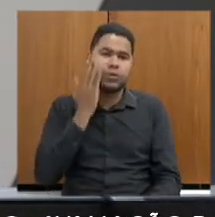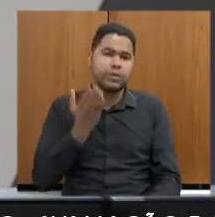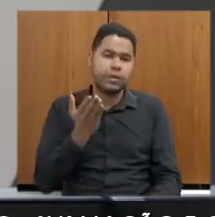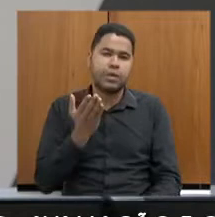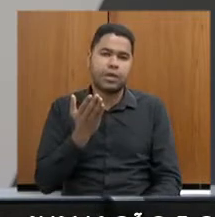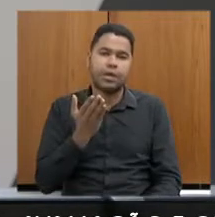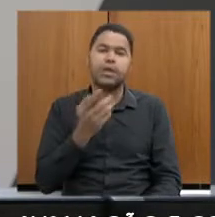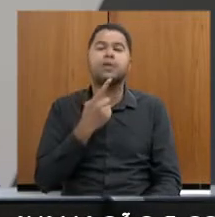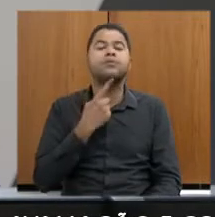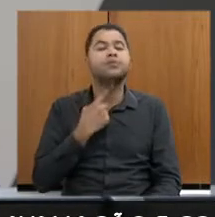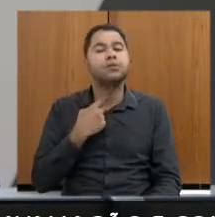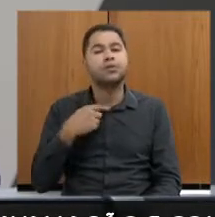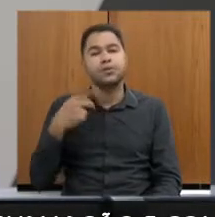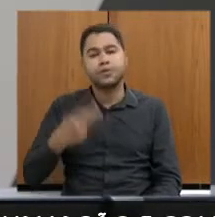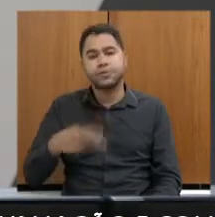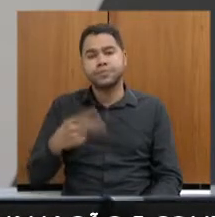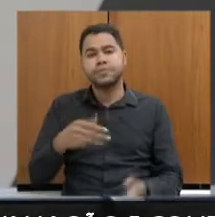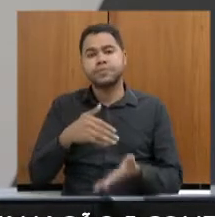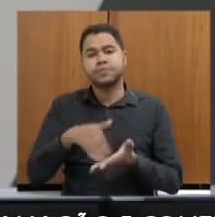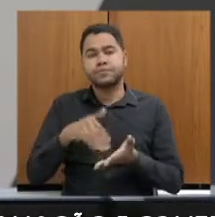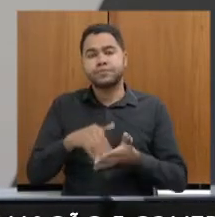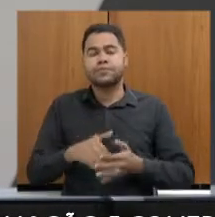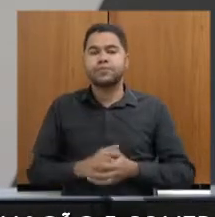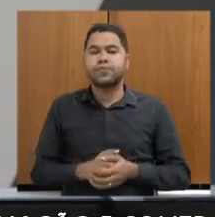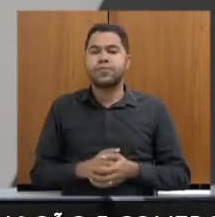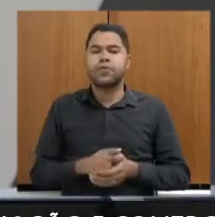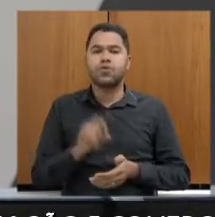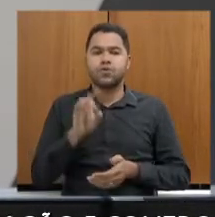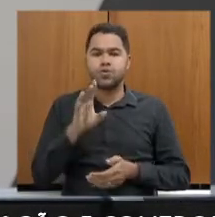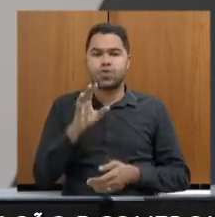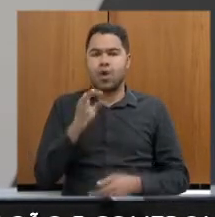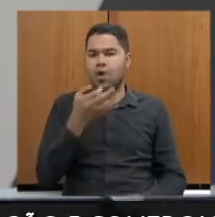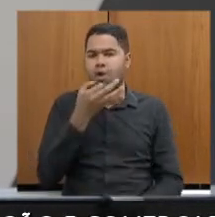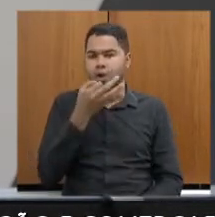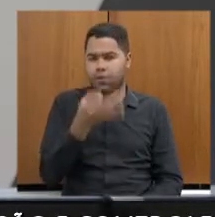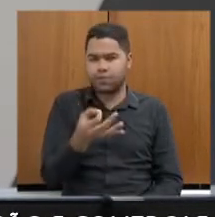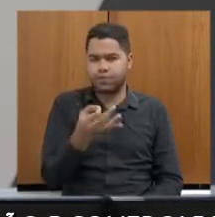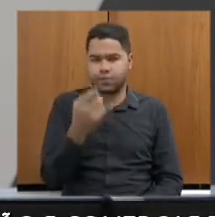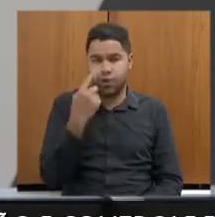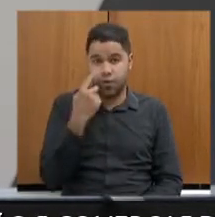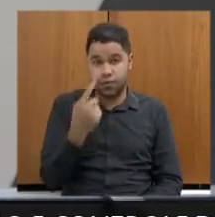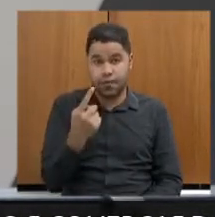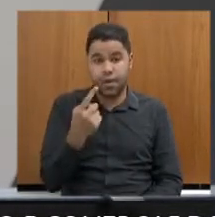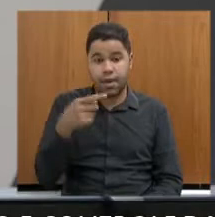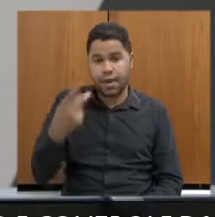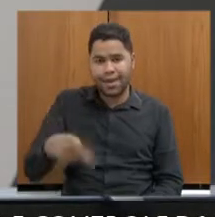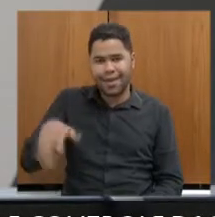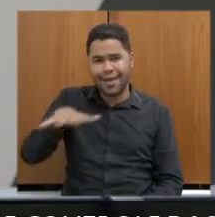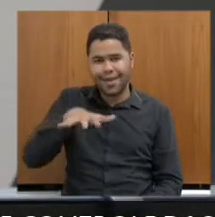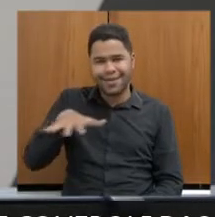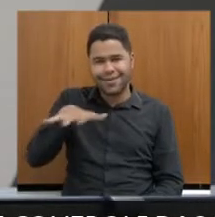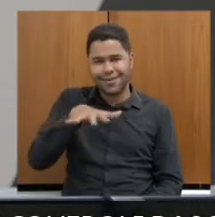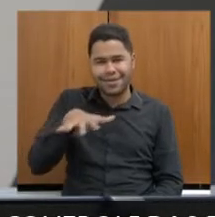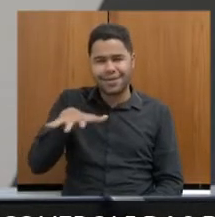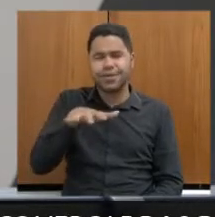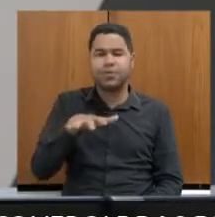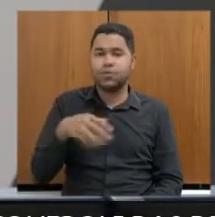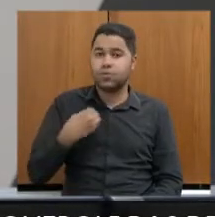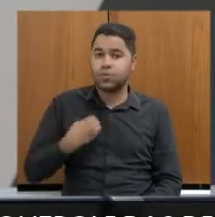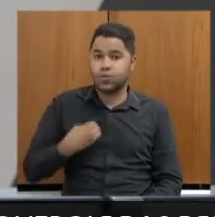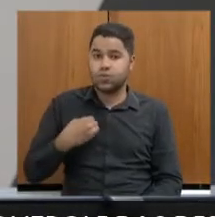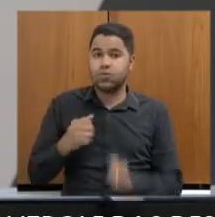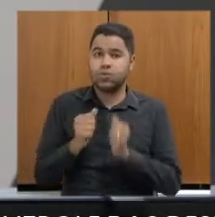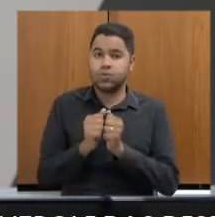intenção da secretaria de fazer uma observação secreta que tá acontecendo inclusive na minha região nosso cozido participam